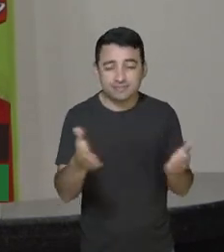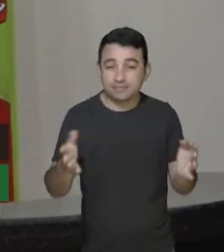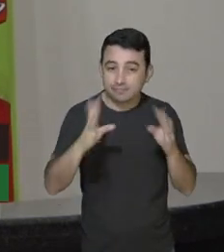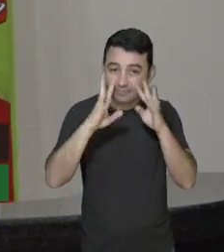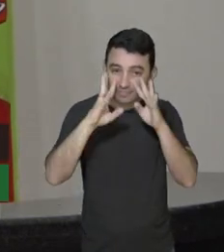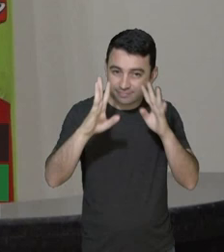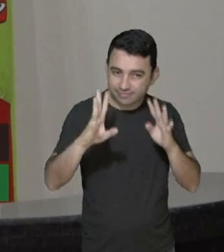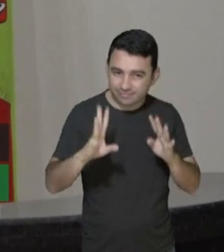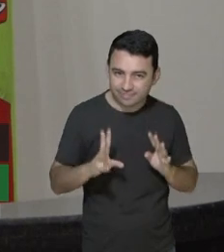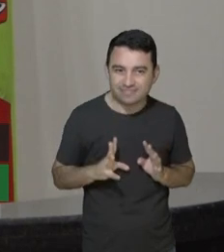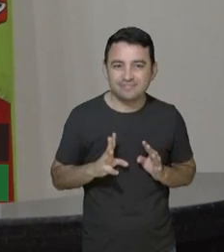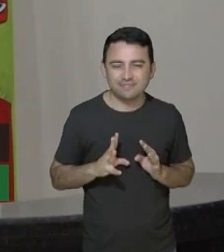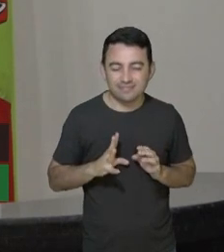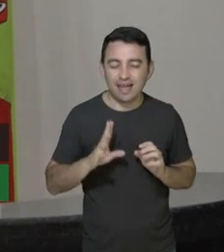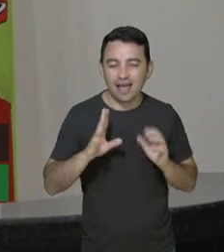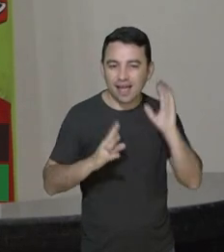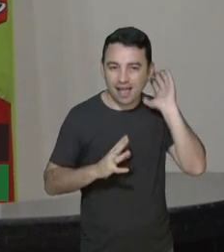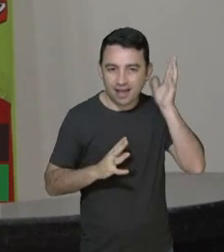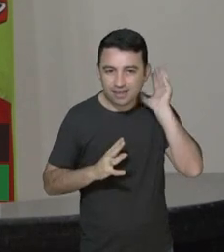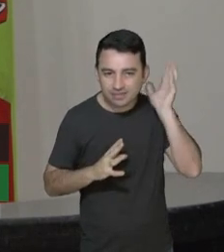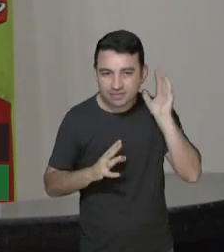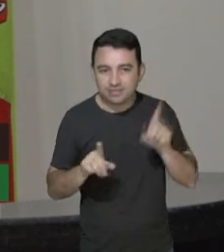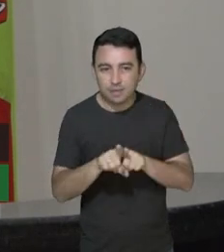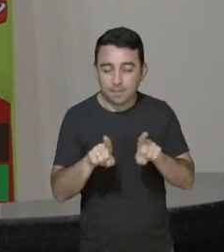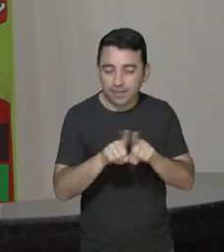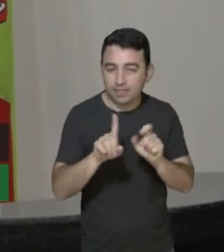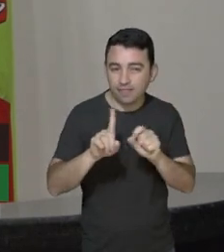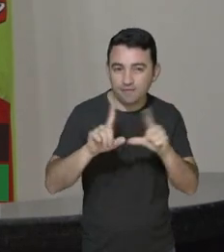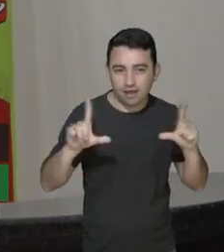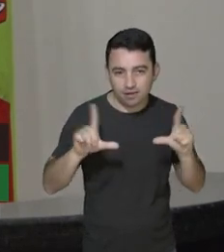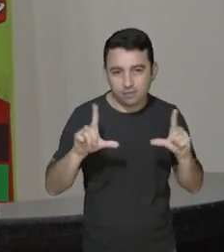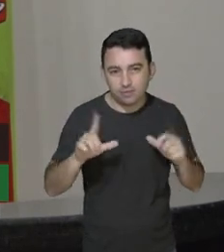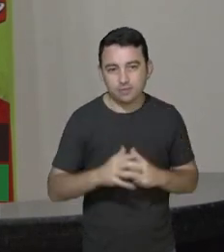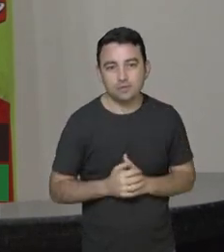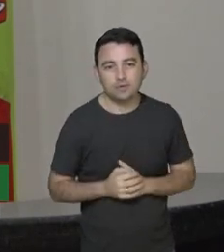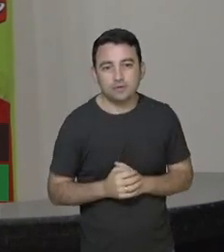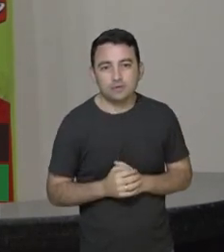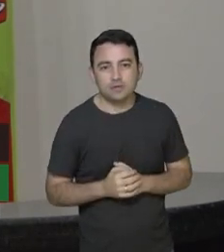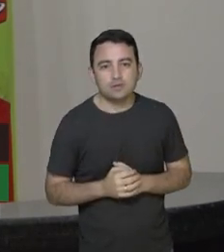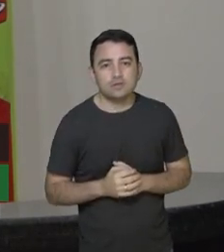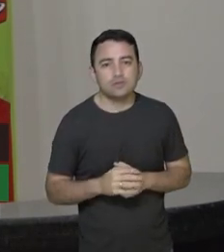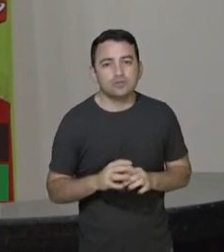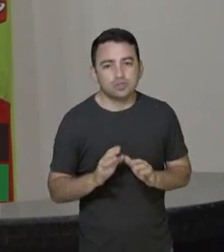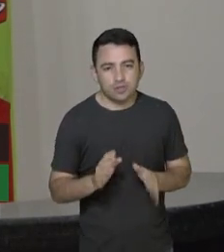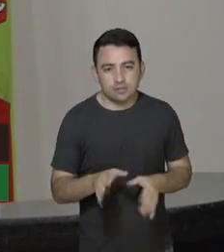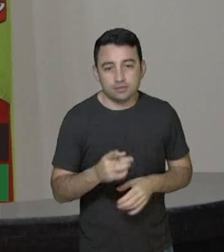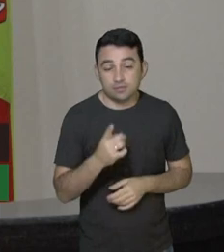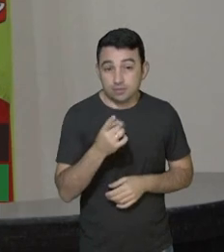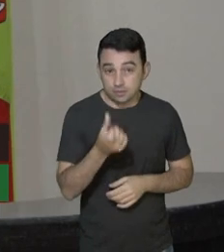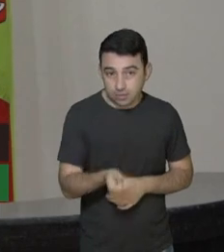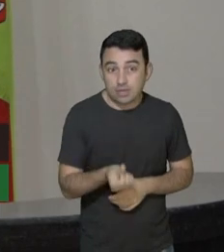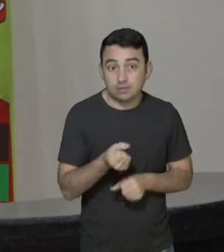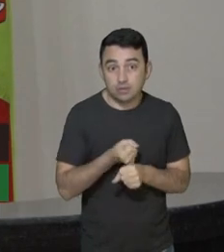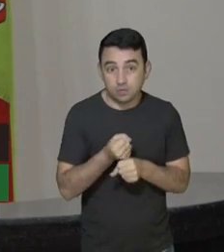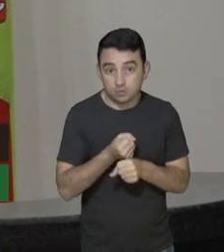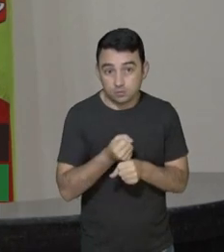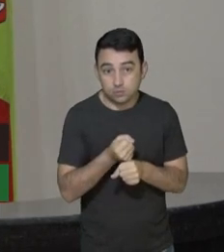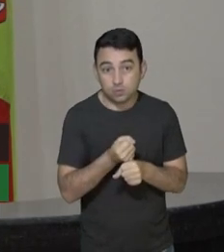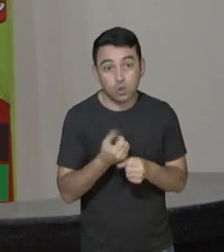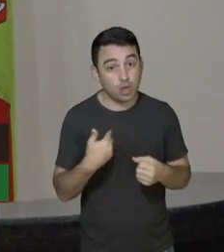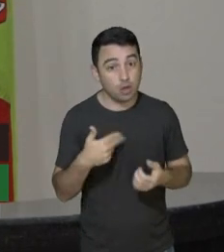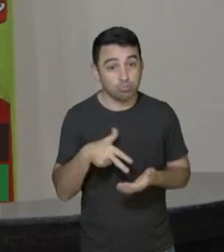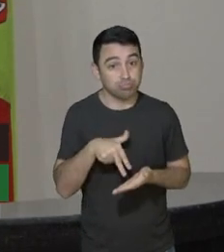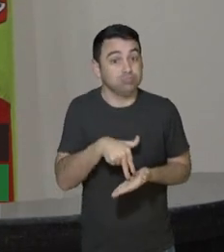da Rádio Alesc TVAL, enfim. Passados quase 16 anos, hoje subo a